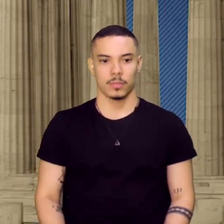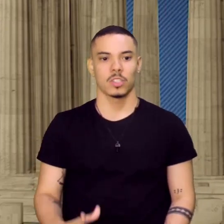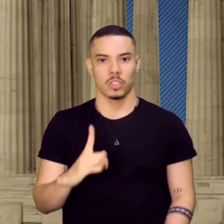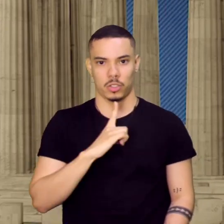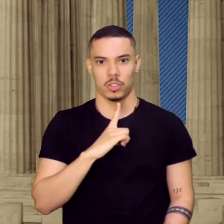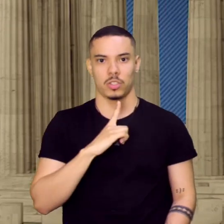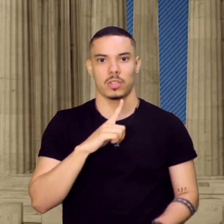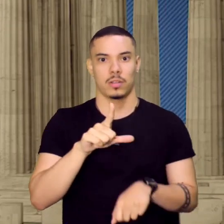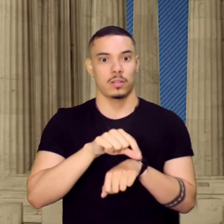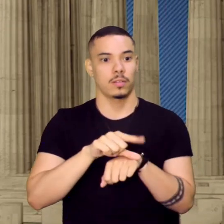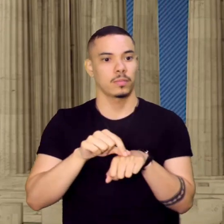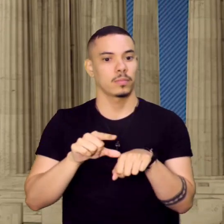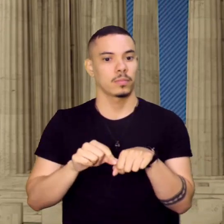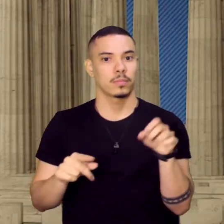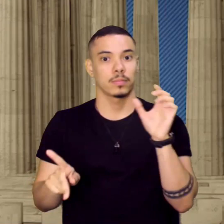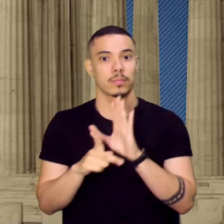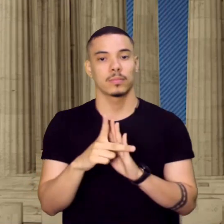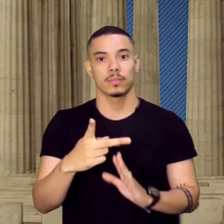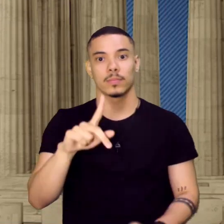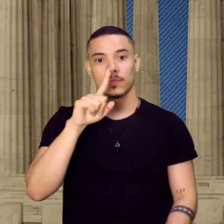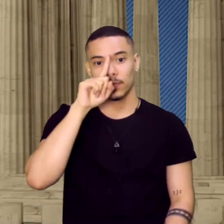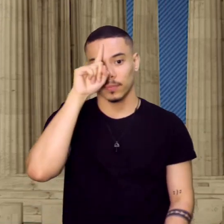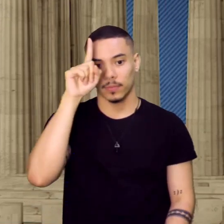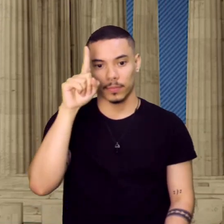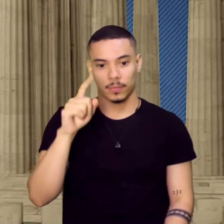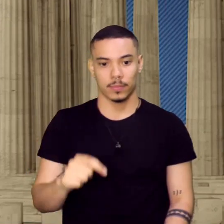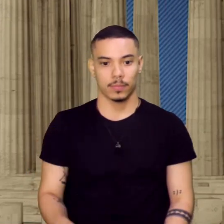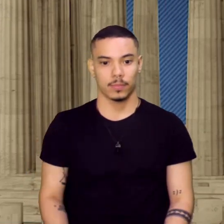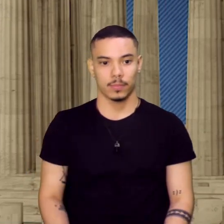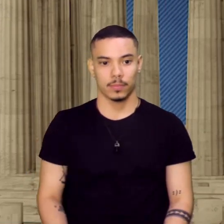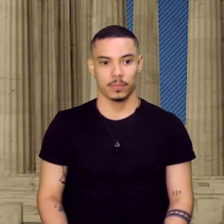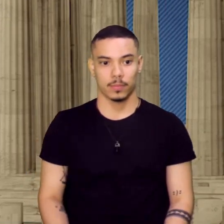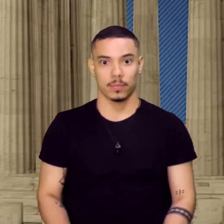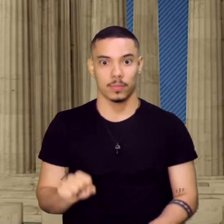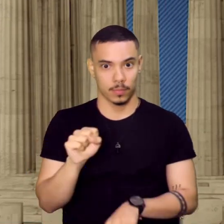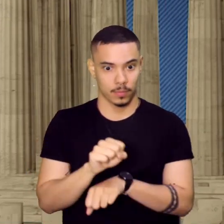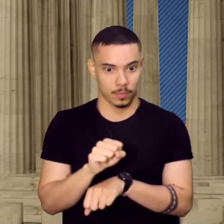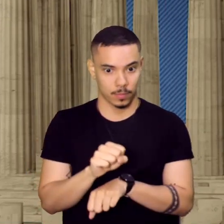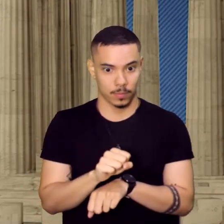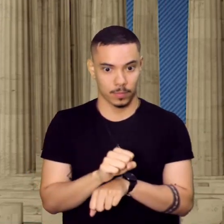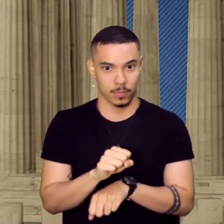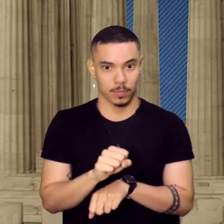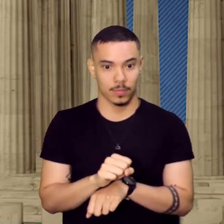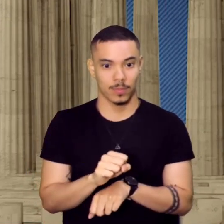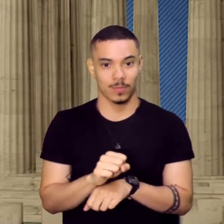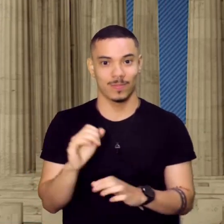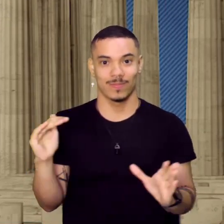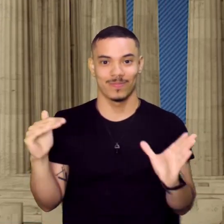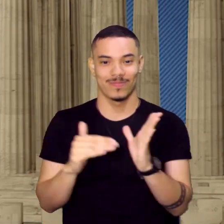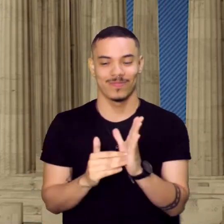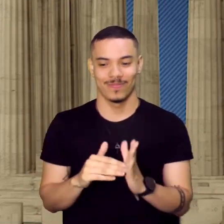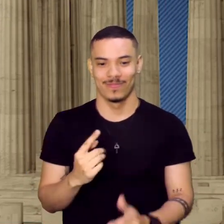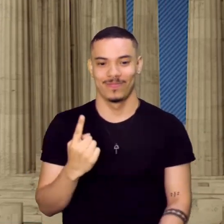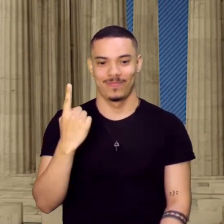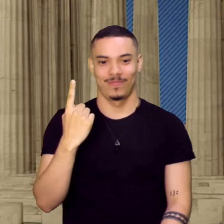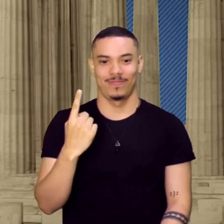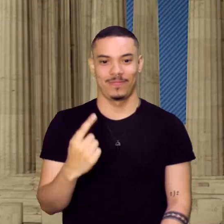argumento certo então Cristo seu argumento agora vou esperar um pouquinho tá contar até um